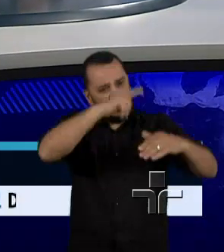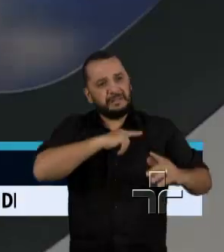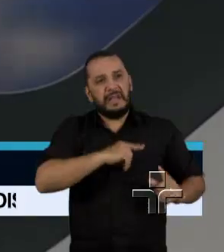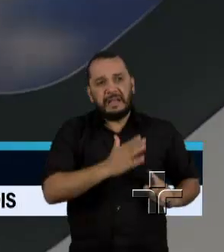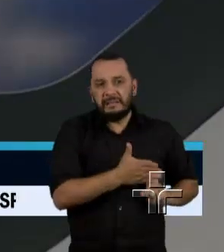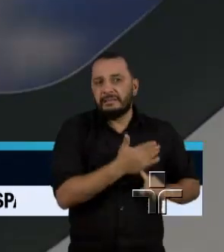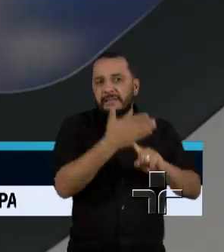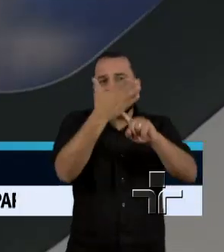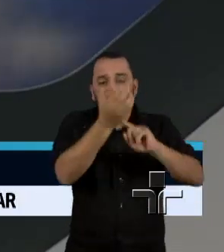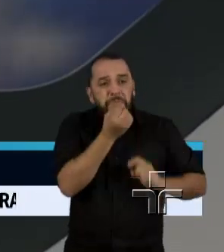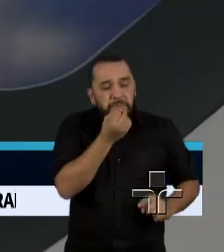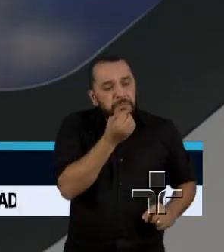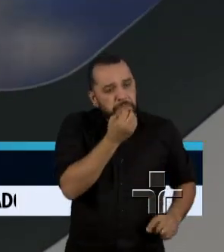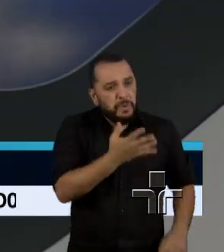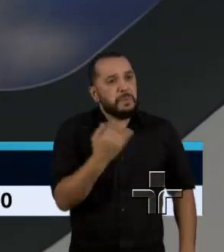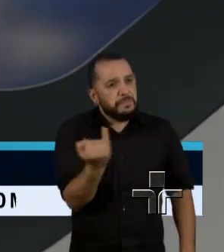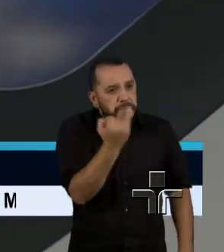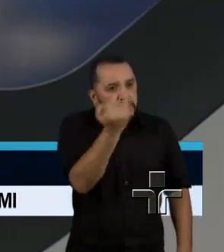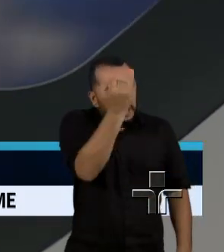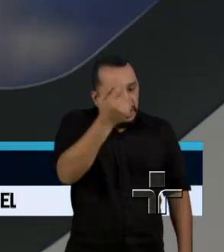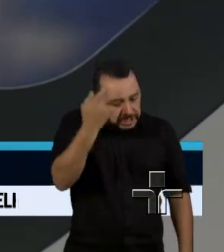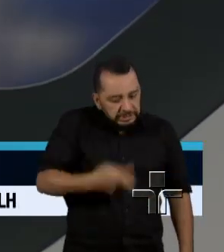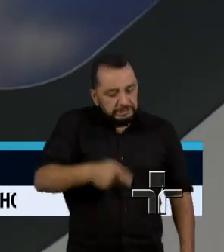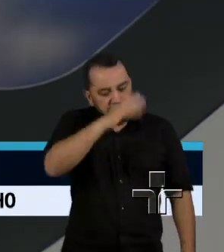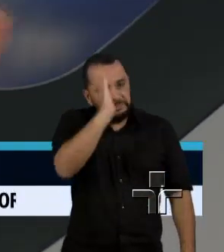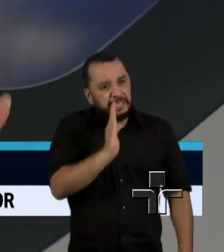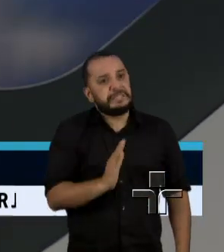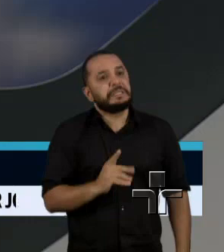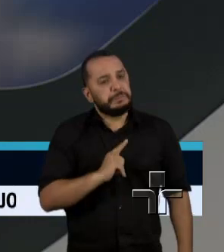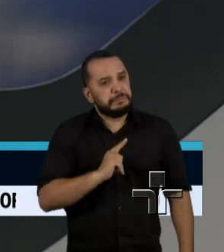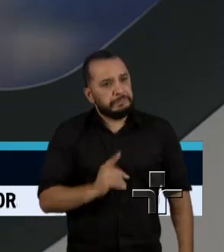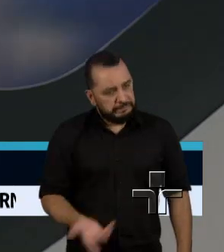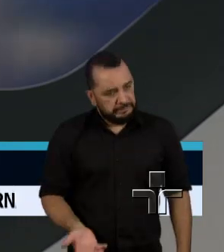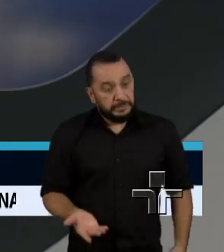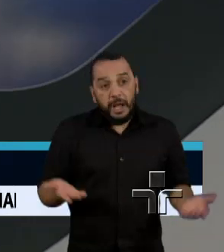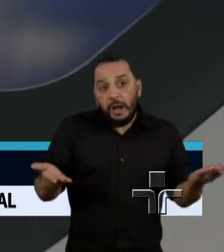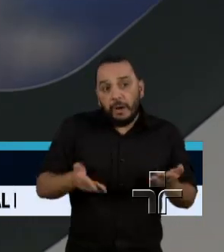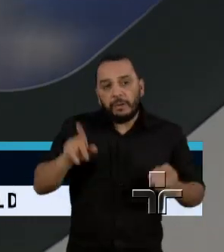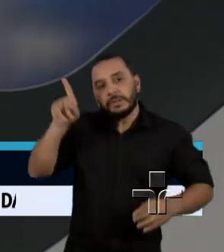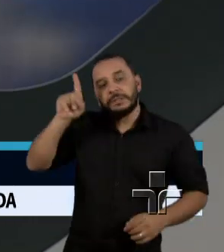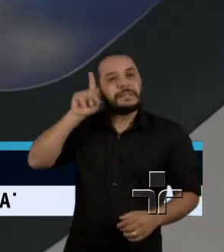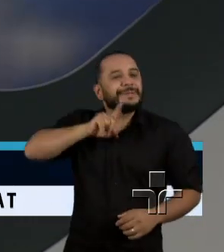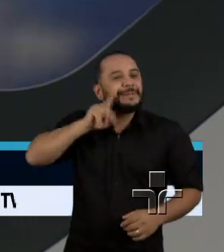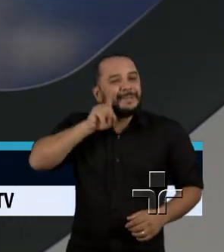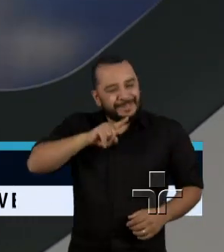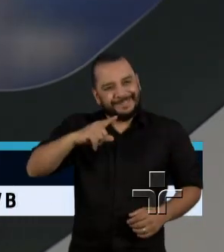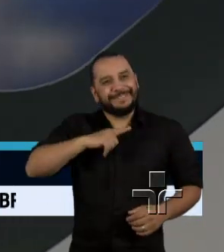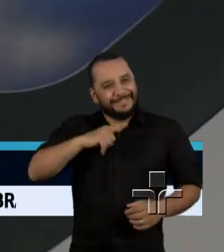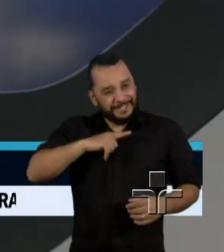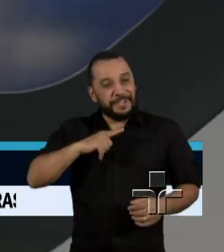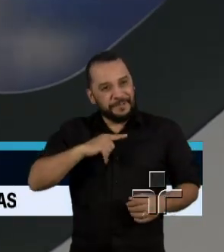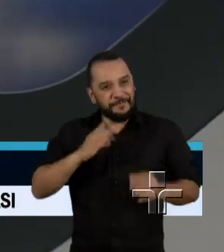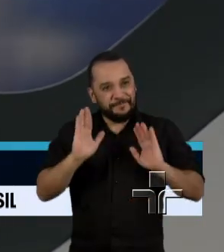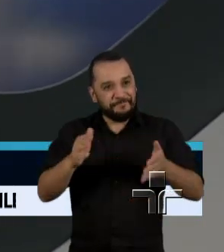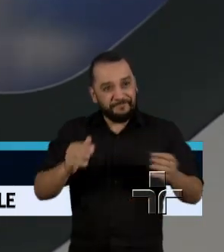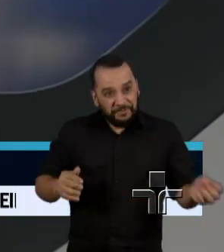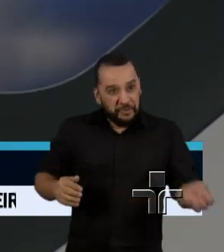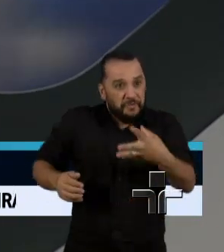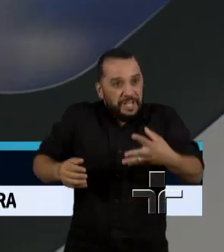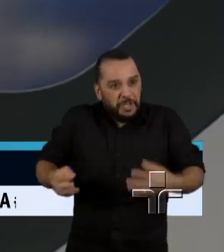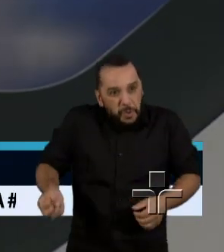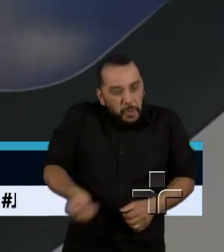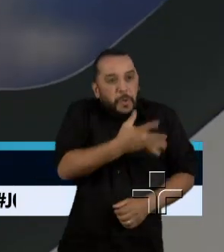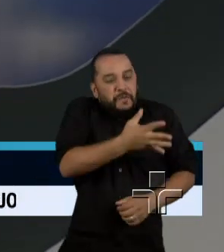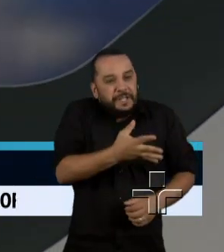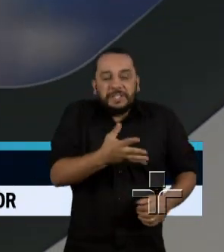tecnologia muito importante para o nosso país, né? E agora, nos Estados Unidos, com esse sucesso, essas inovações